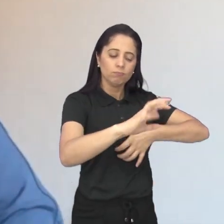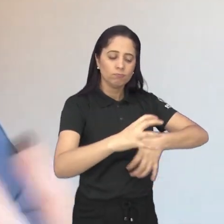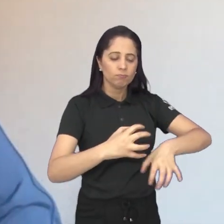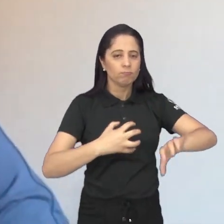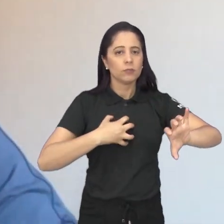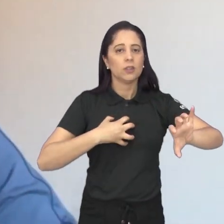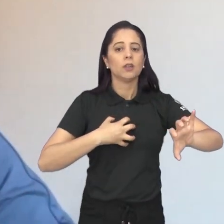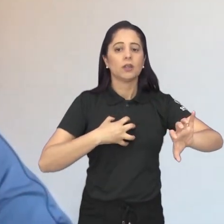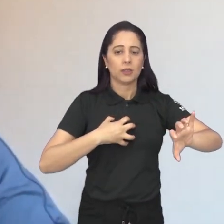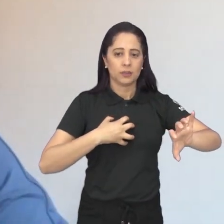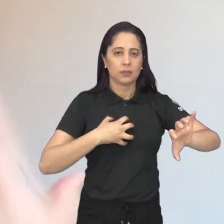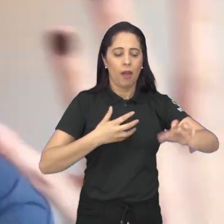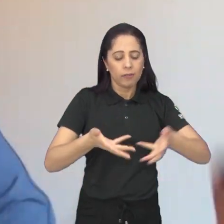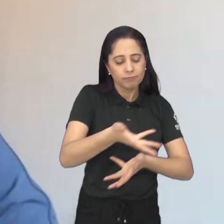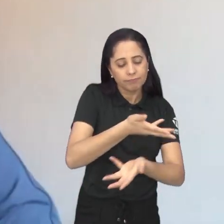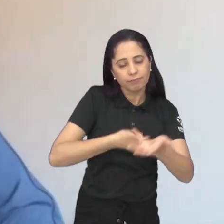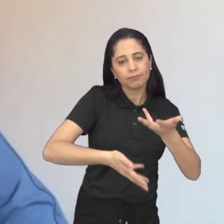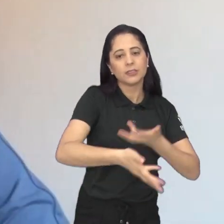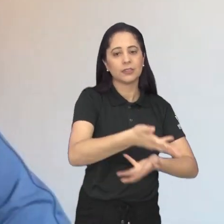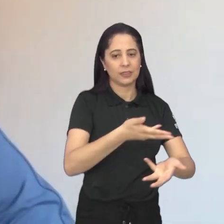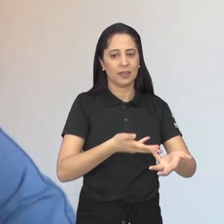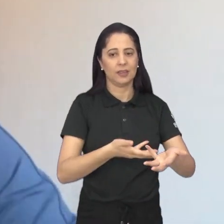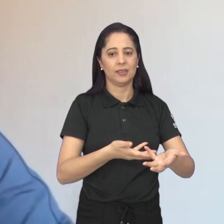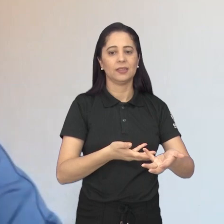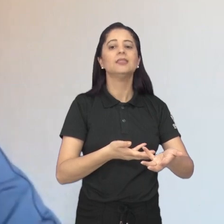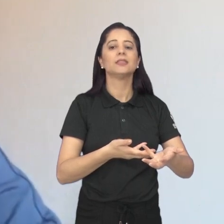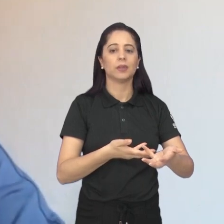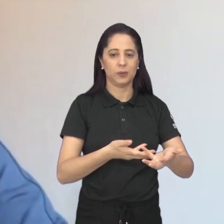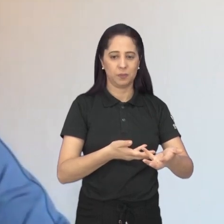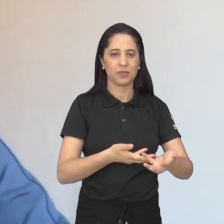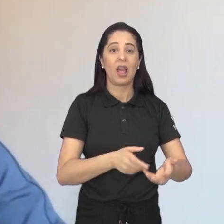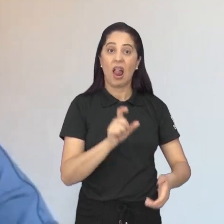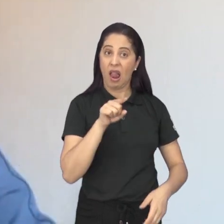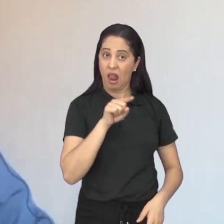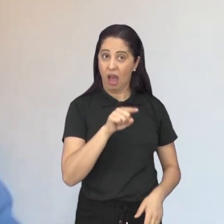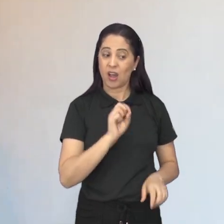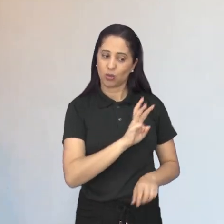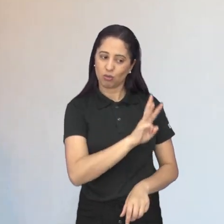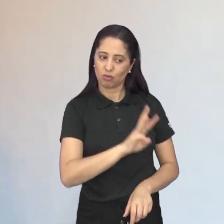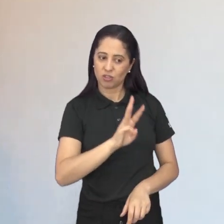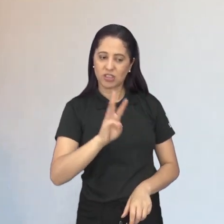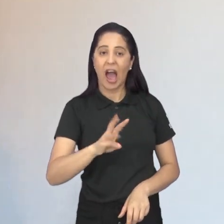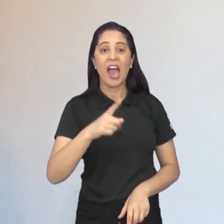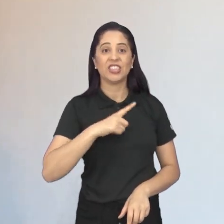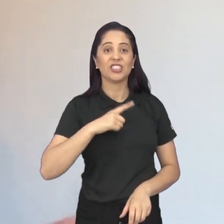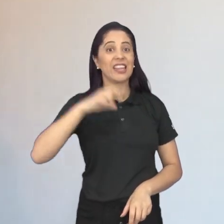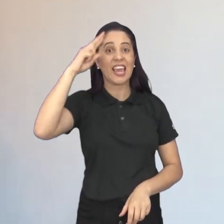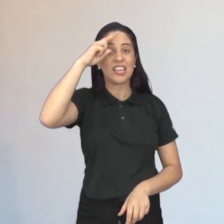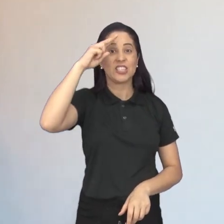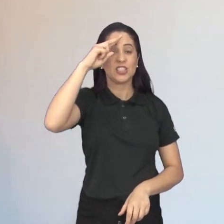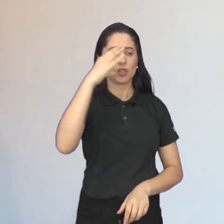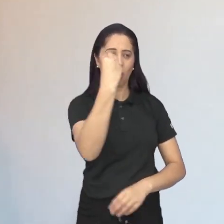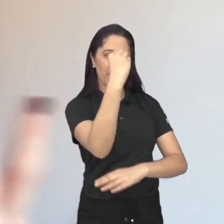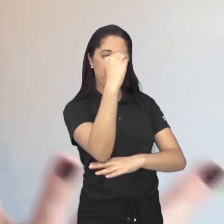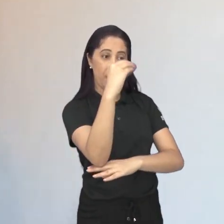inspirar, se motivar com outras histórias. Então, sem dúvida, a gente tem lá no site esse espaço de depoimentos, inclusive um espaço